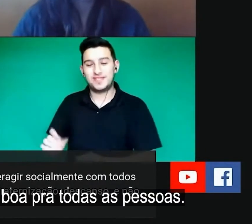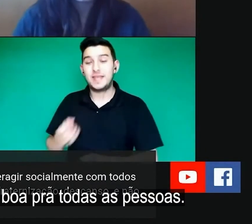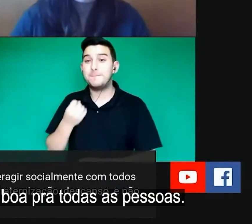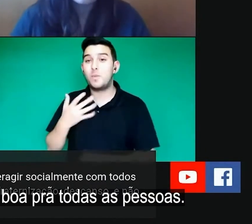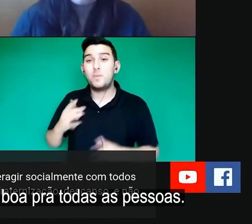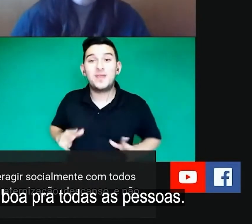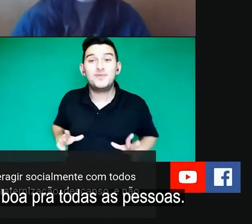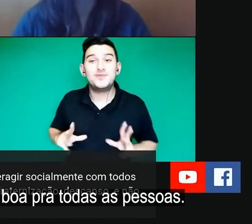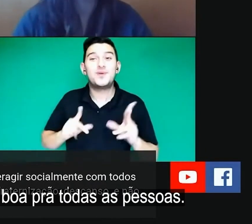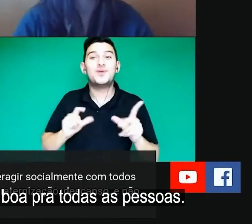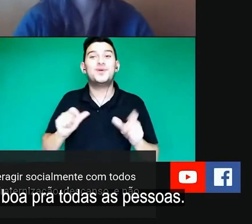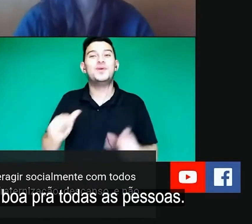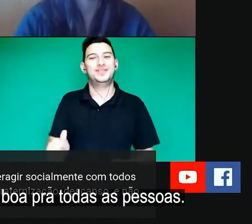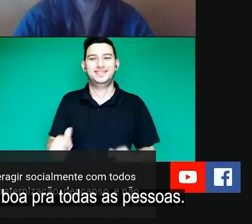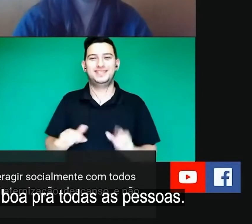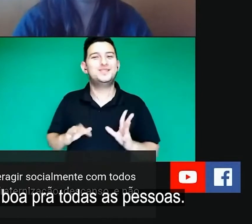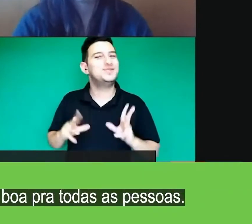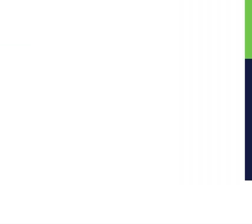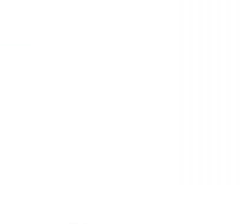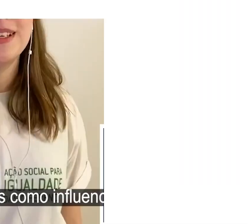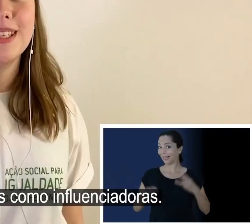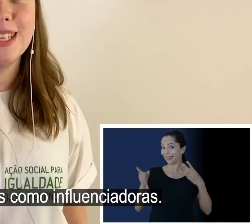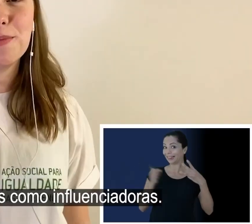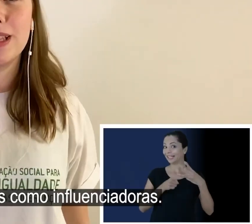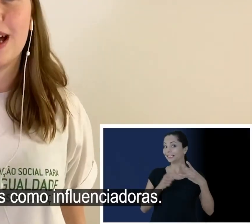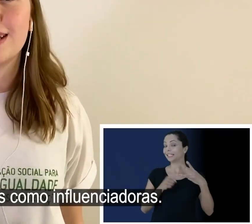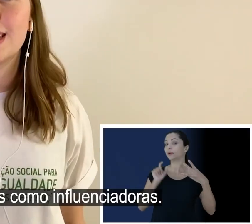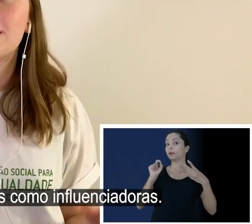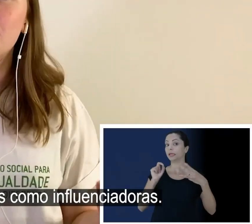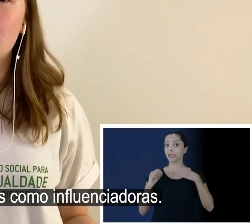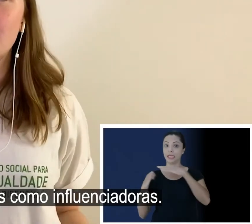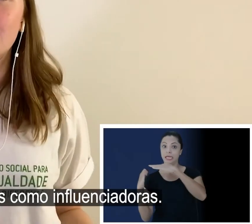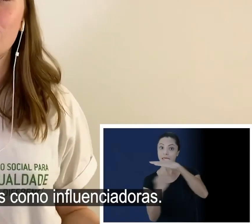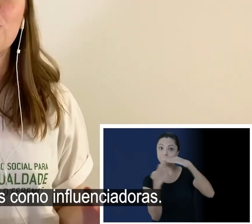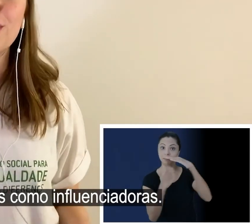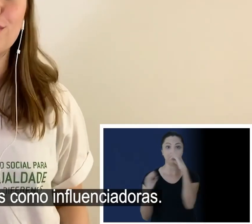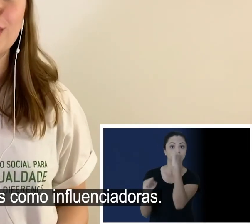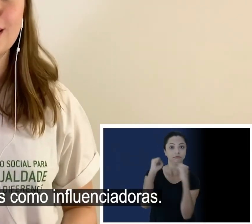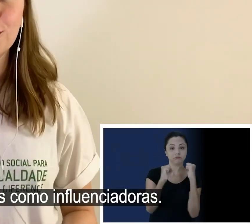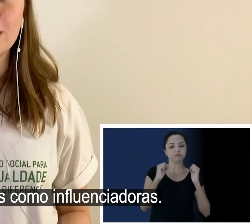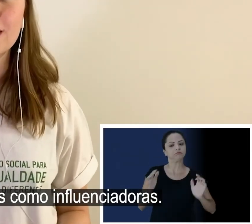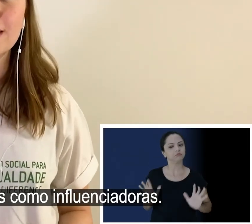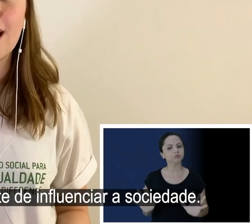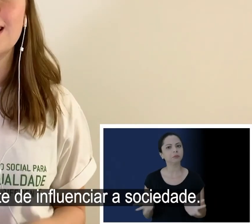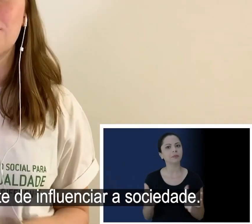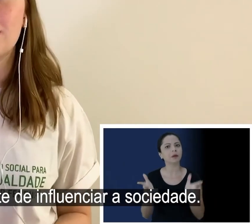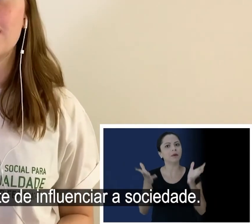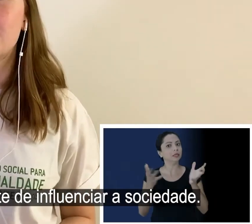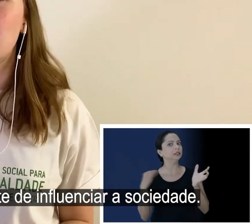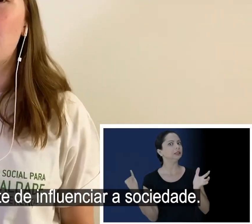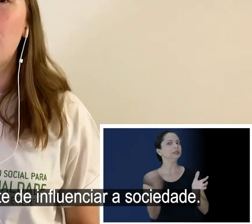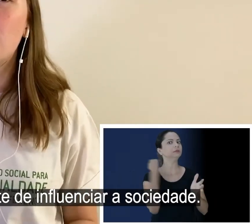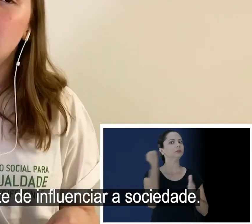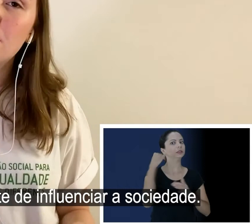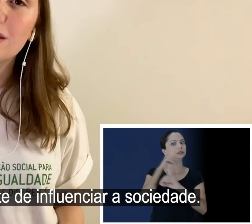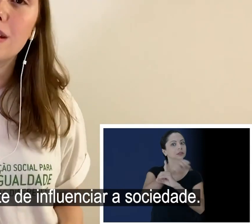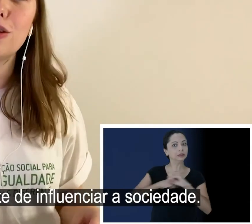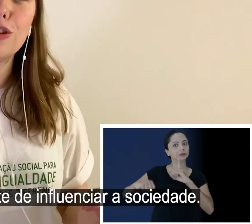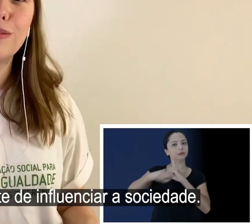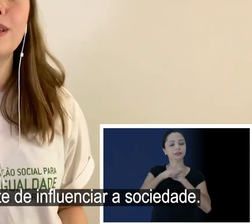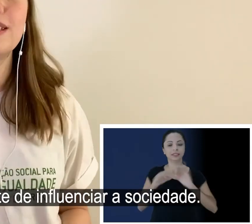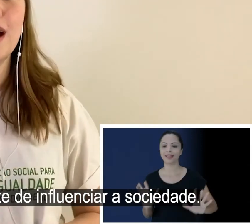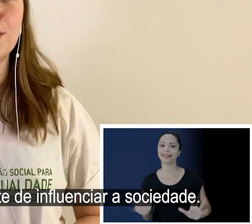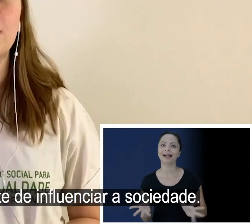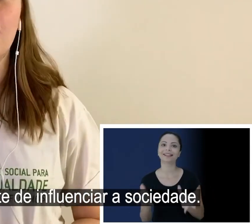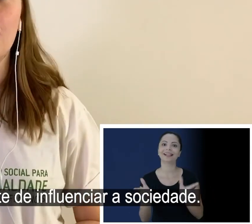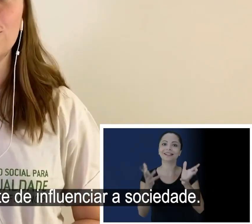para todas as pessoas. O terceiro pilar são as empresas como influenciadoras. As empresas têm um papel importante